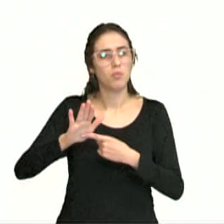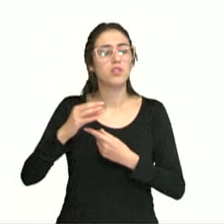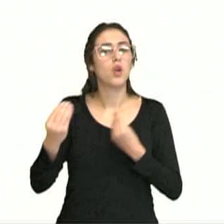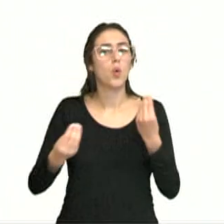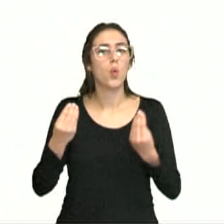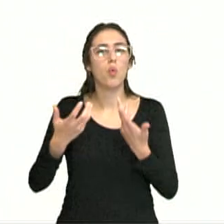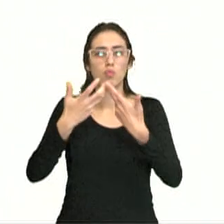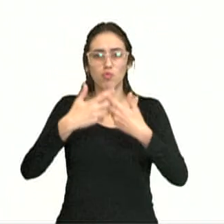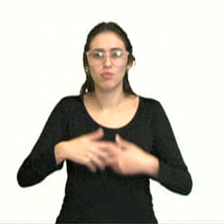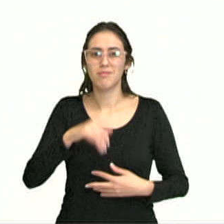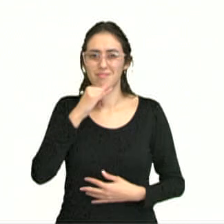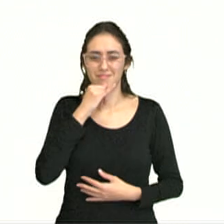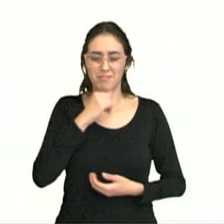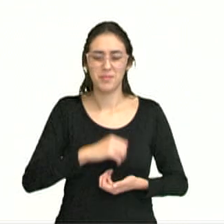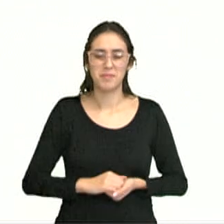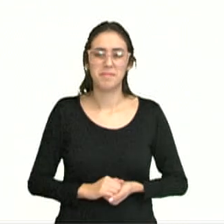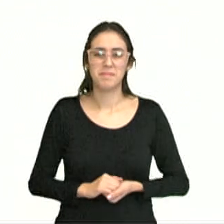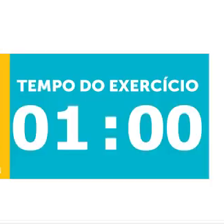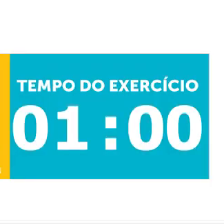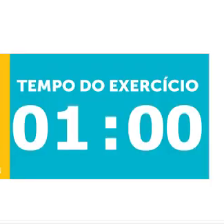mostrar essa simulação.